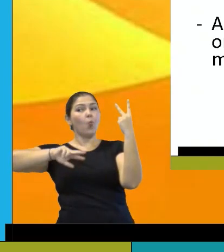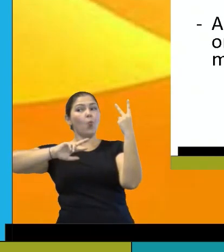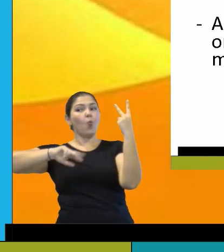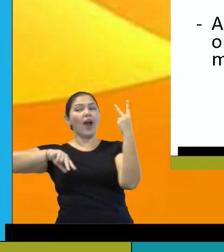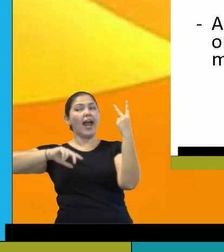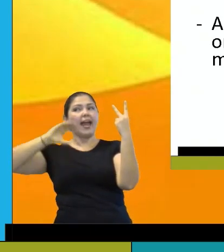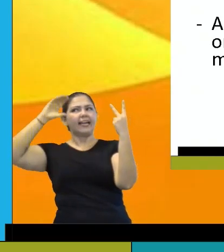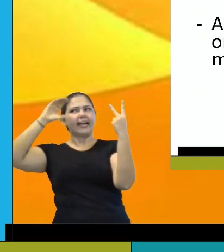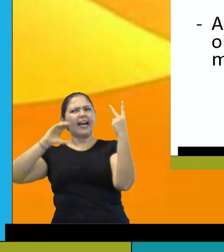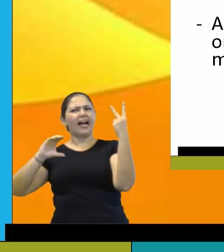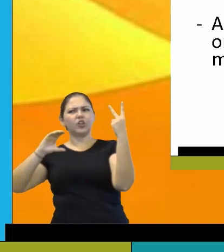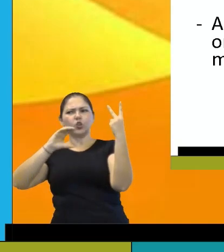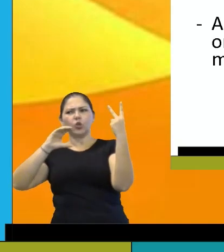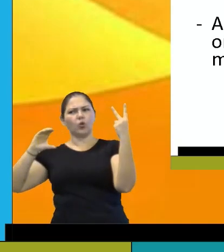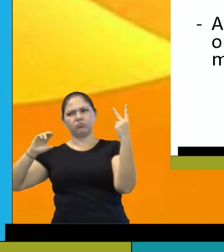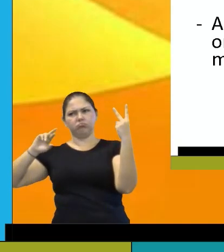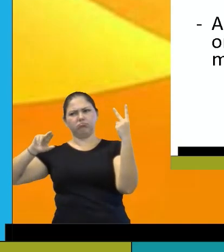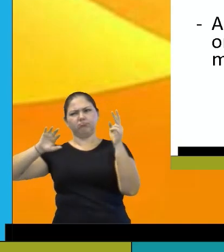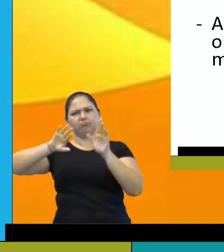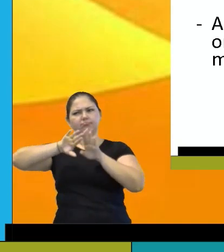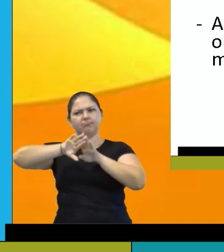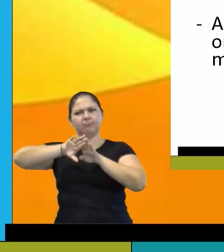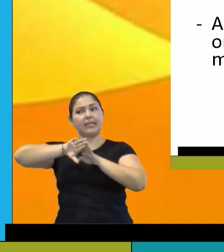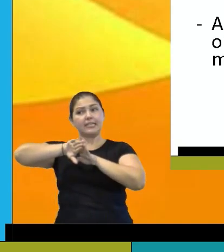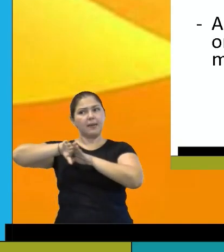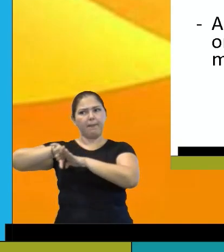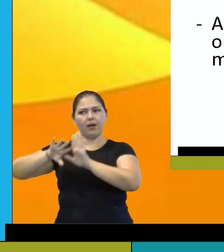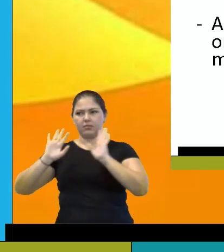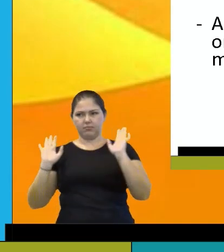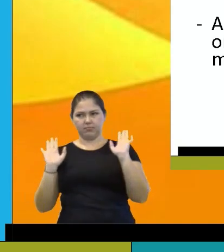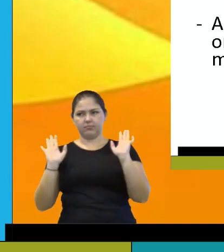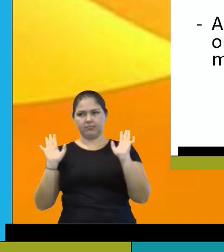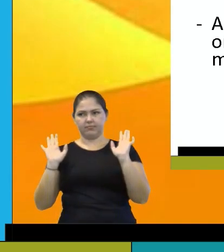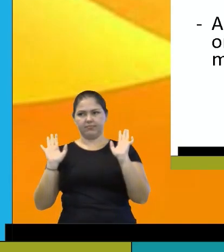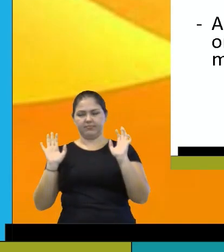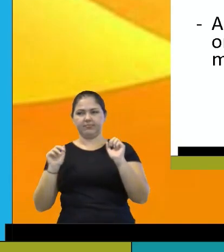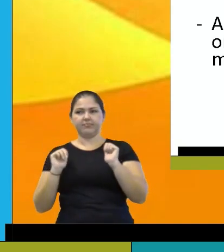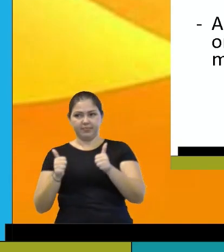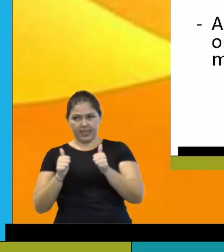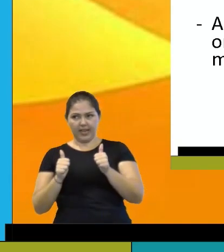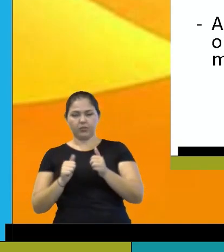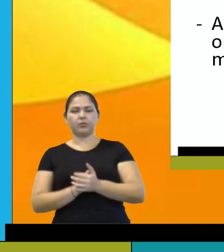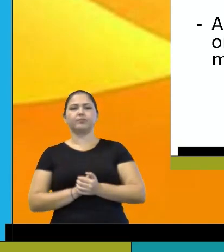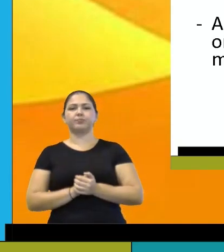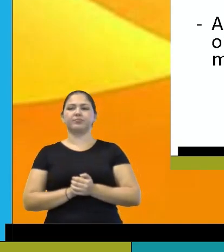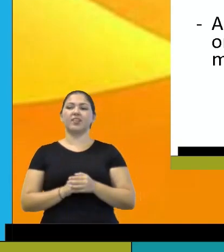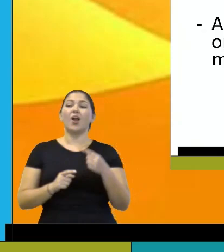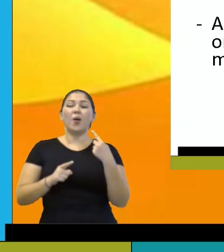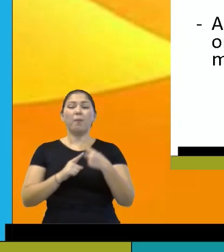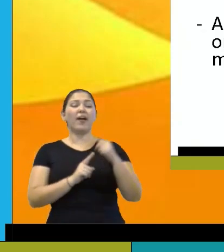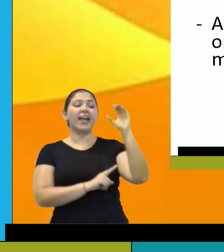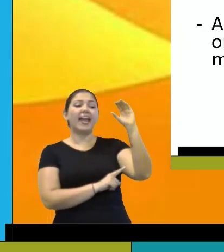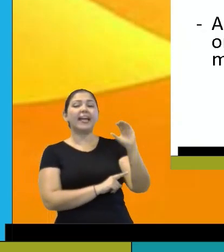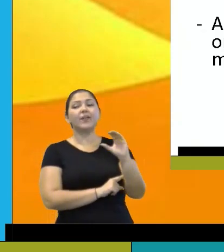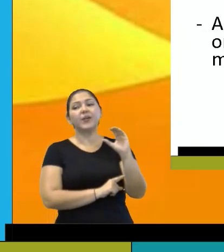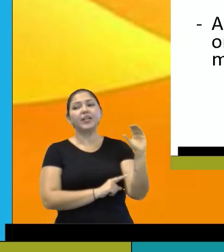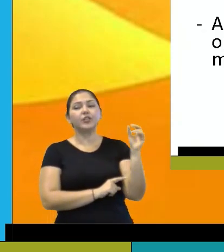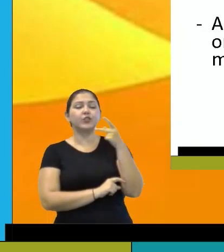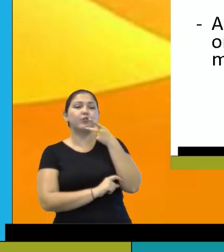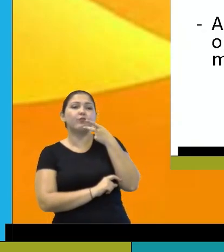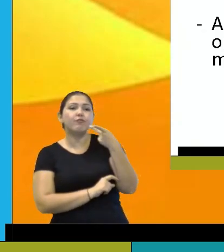moral cristã, pois a moral cristã, ela traz como virtude a bondade e a